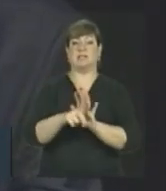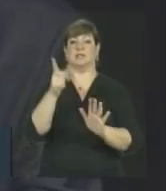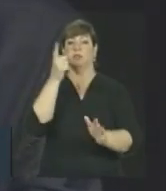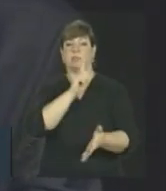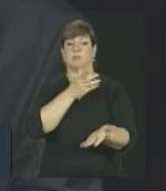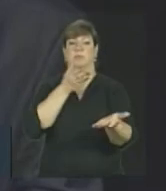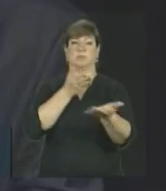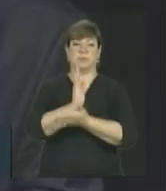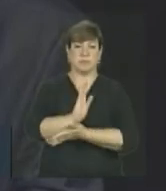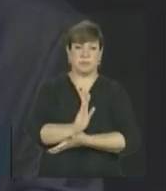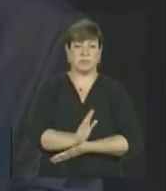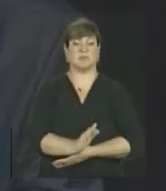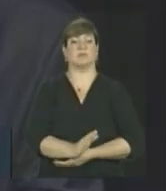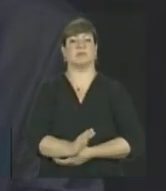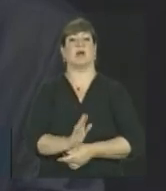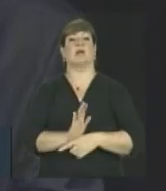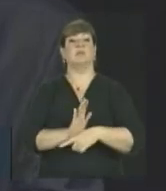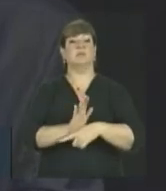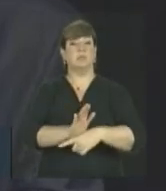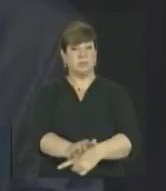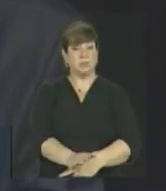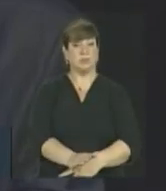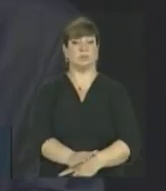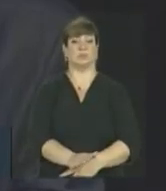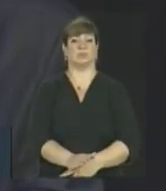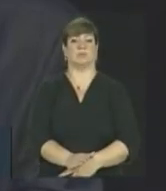aprovadas tornando